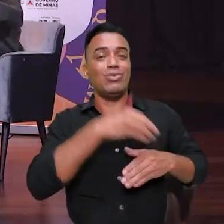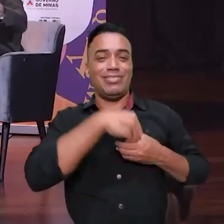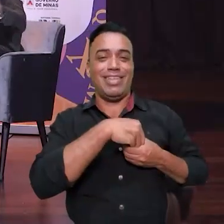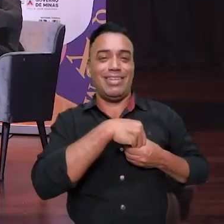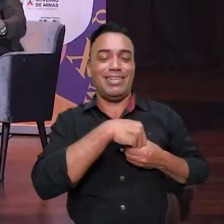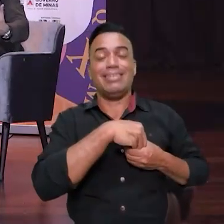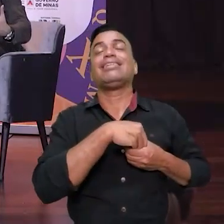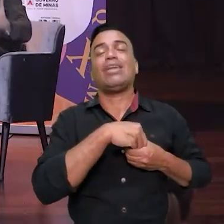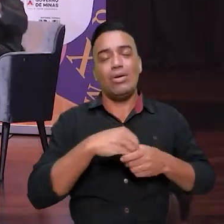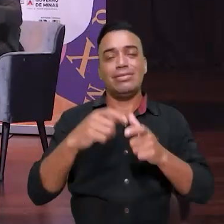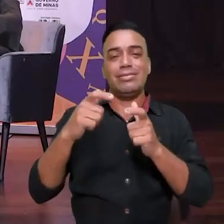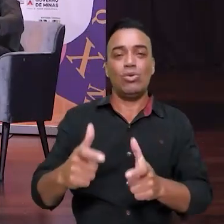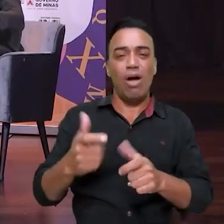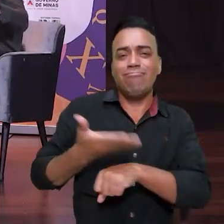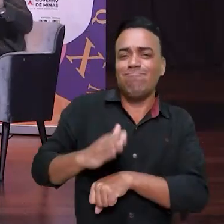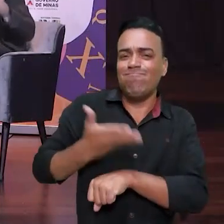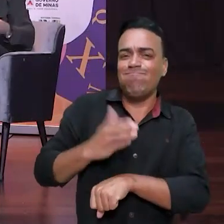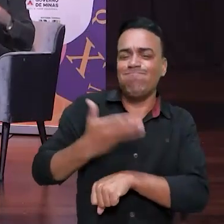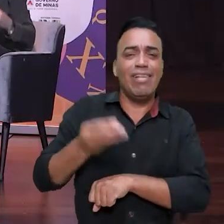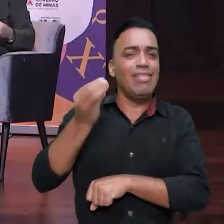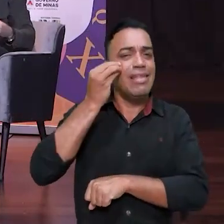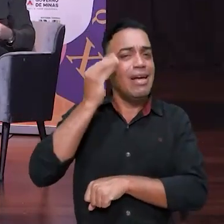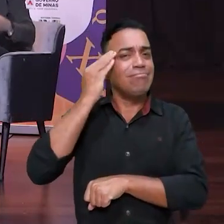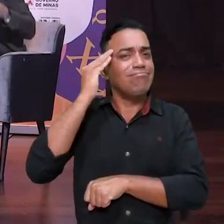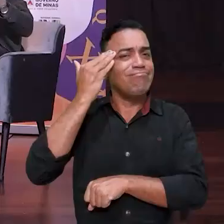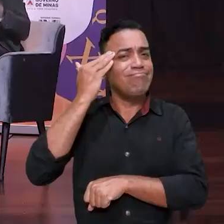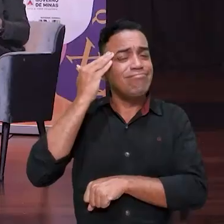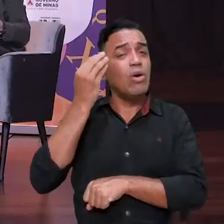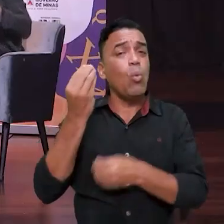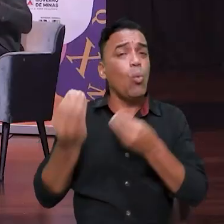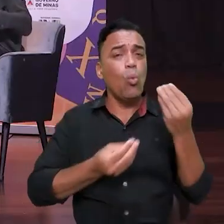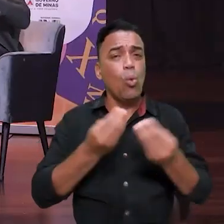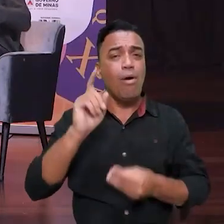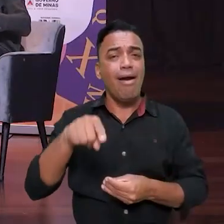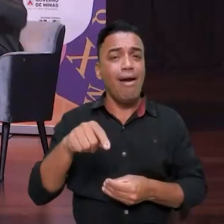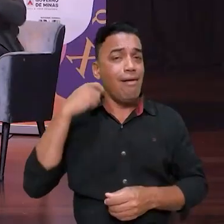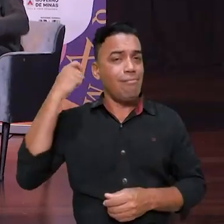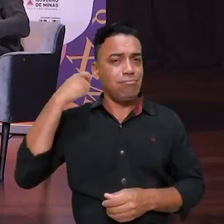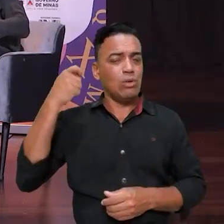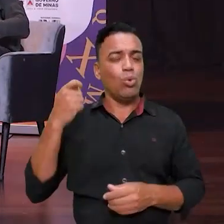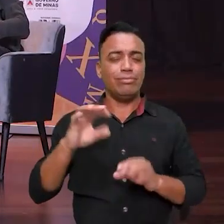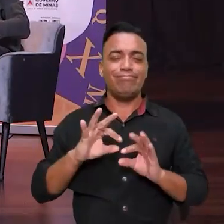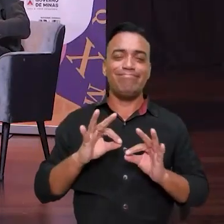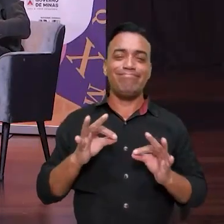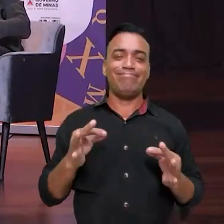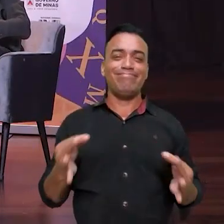pouco nesse lugar, assim, nesse exercício de tentar entender como ser um ator mais